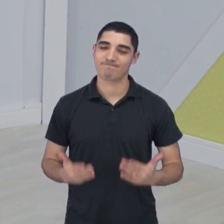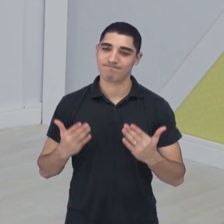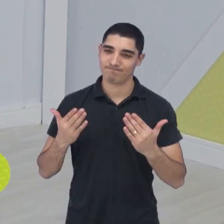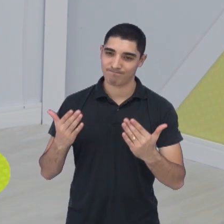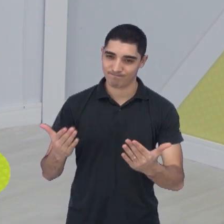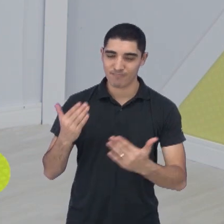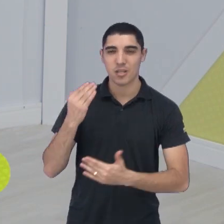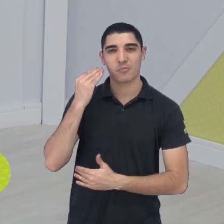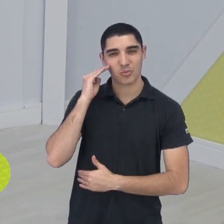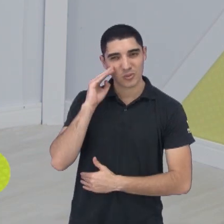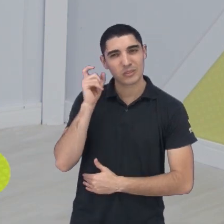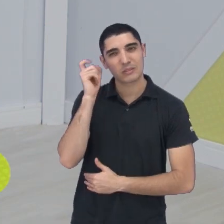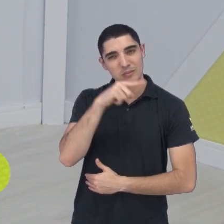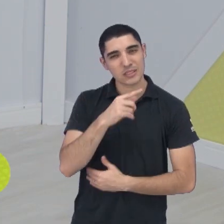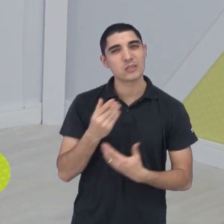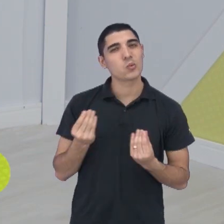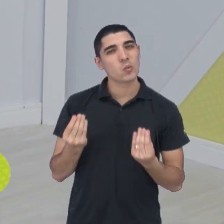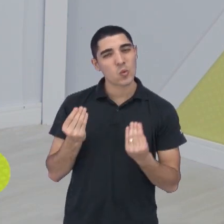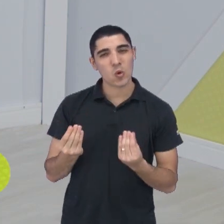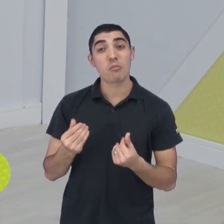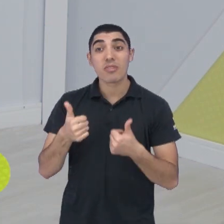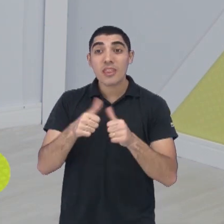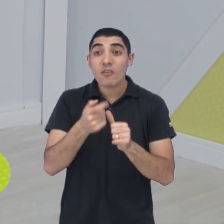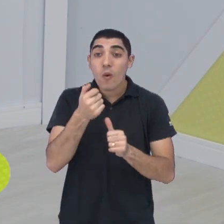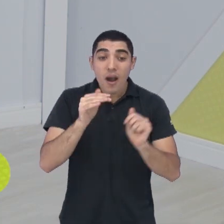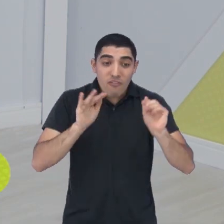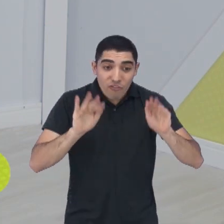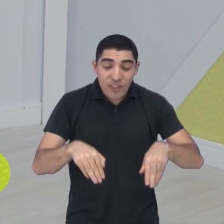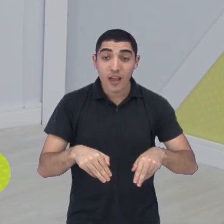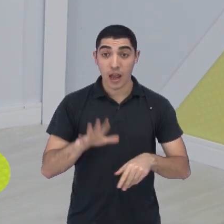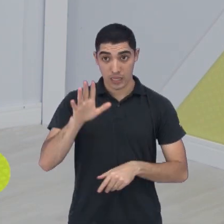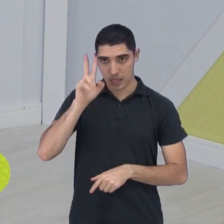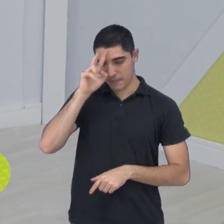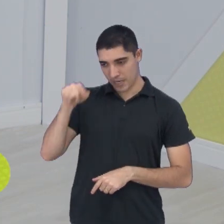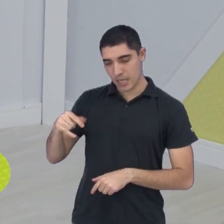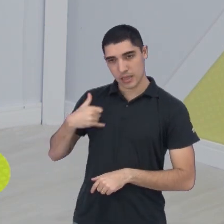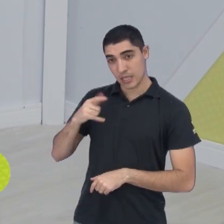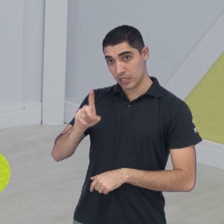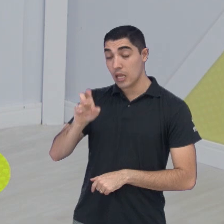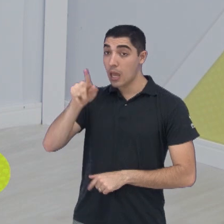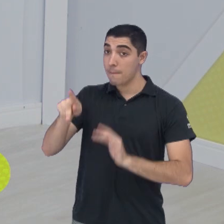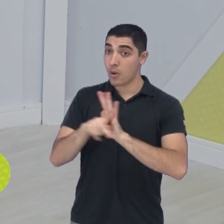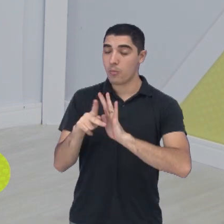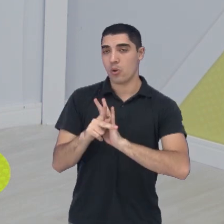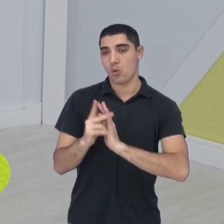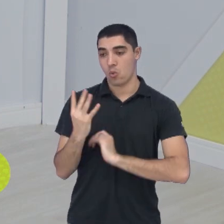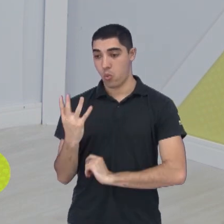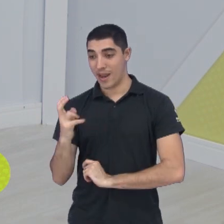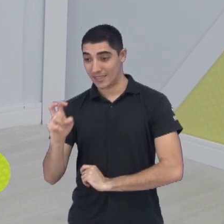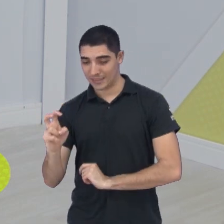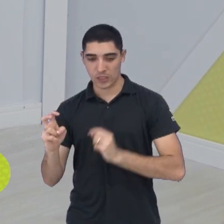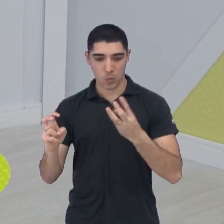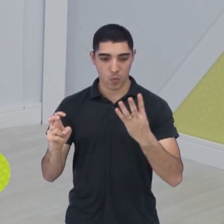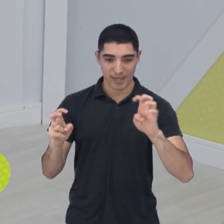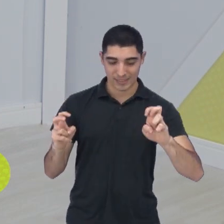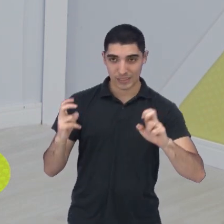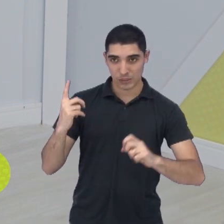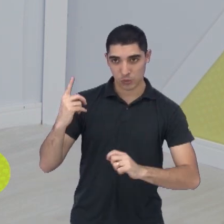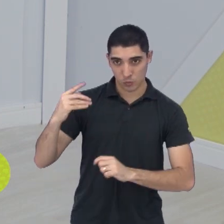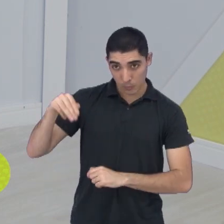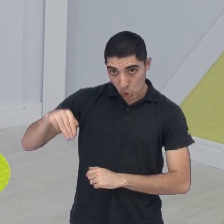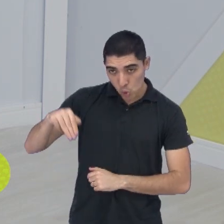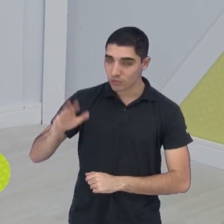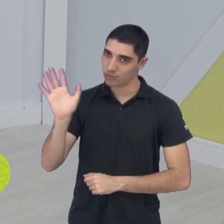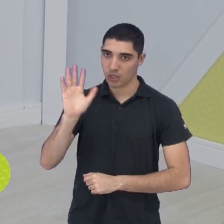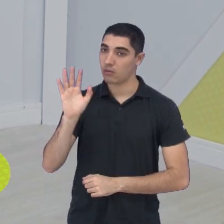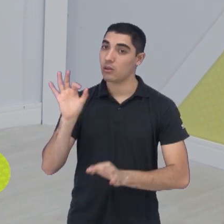é mais doído, né? Porque acabou tomando gol. Lembrando que o Sub-15, as partidas não são 45-45, e sim 35-35.